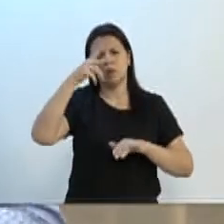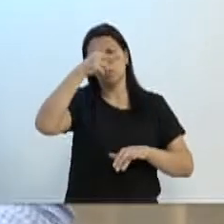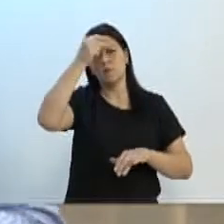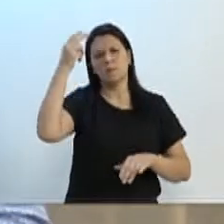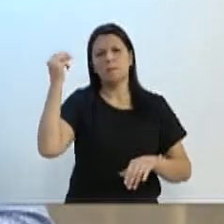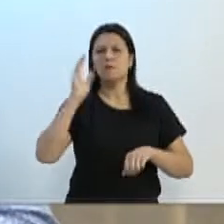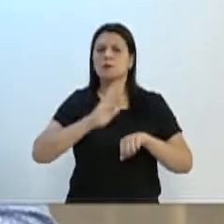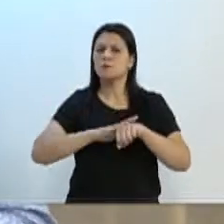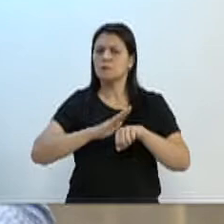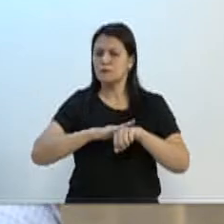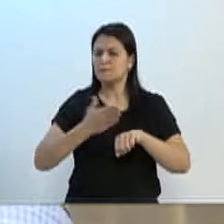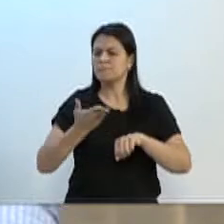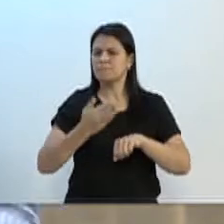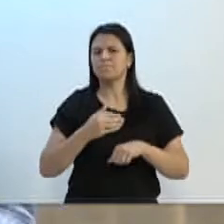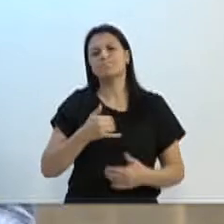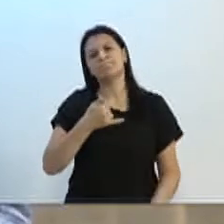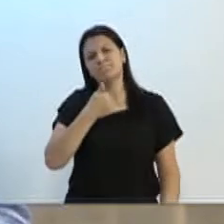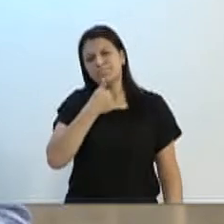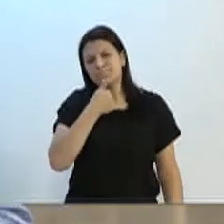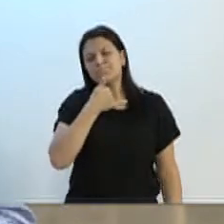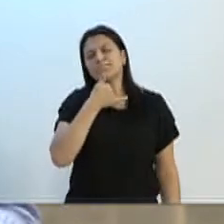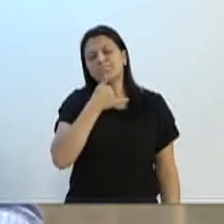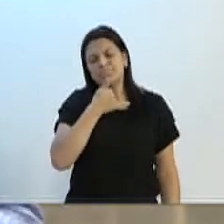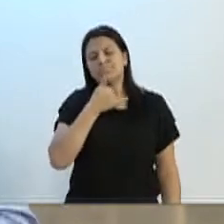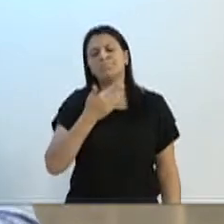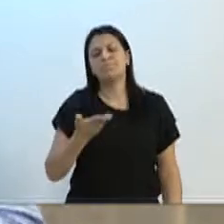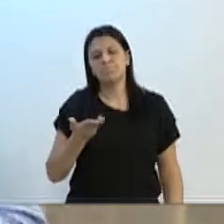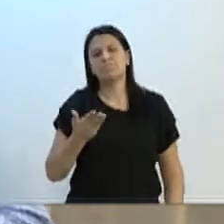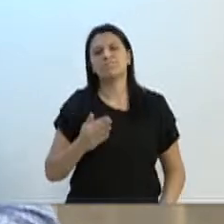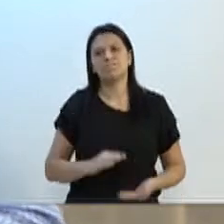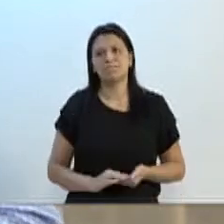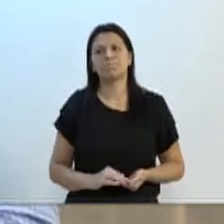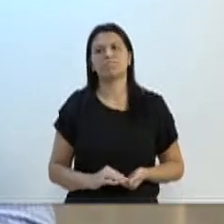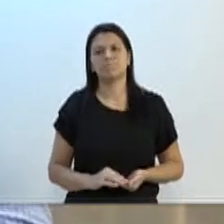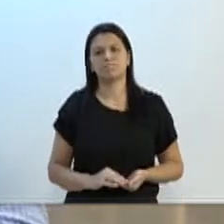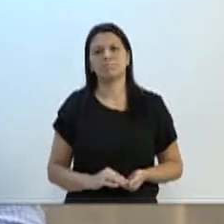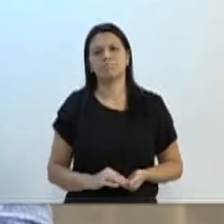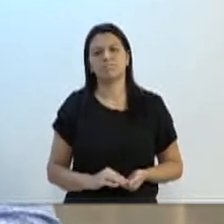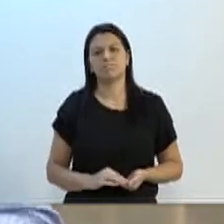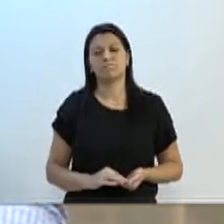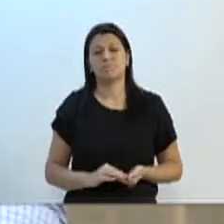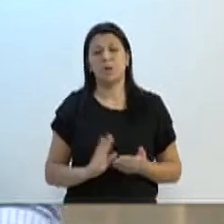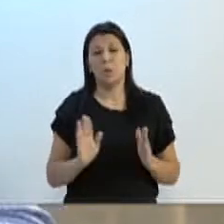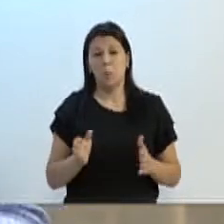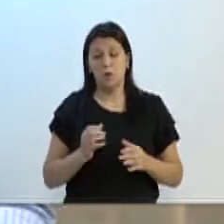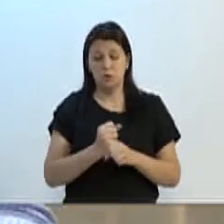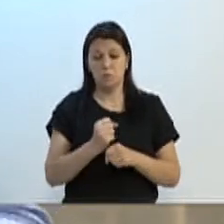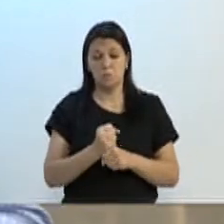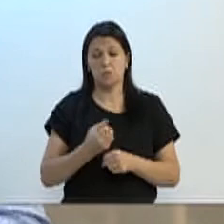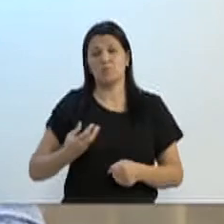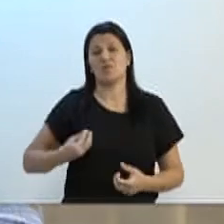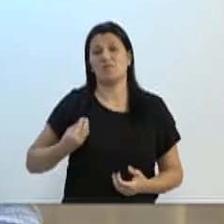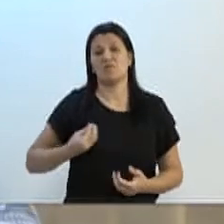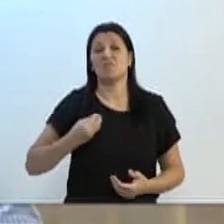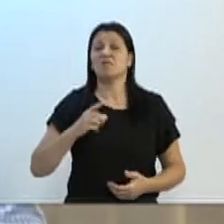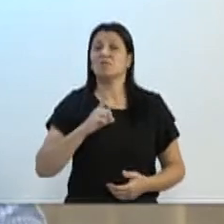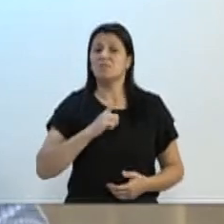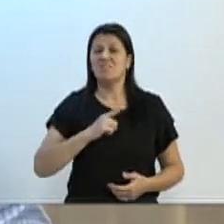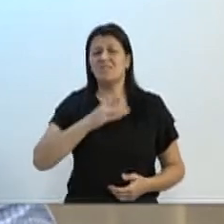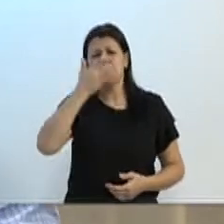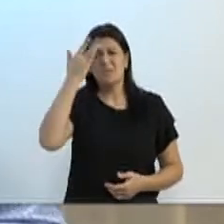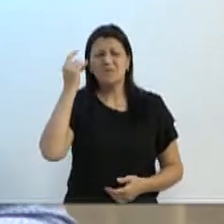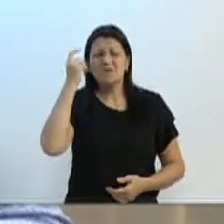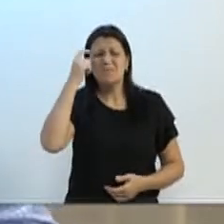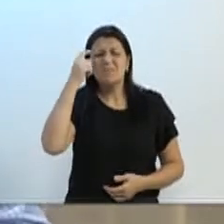fazia e lamentar que em pleno século XXI nós ainda tenhamos pessoas que pensem dessa